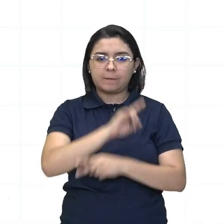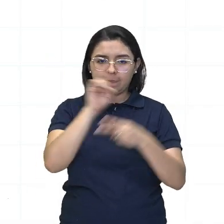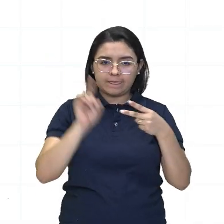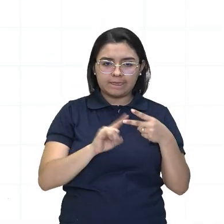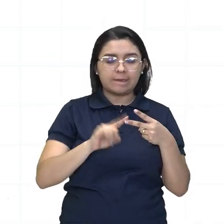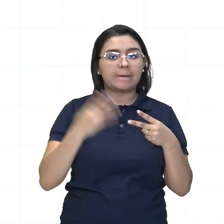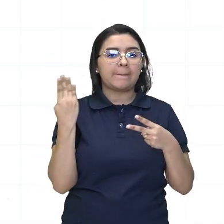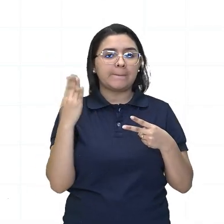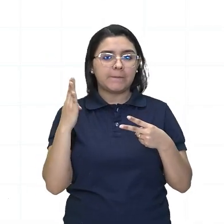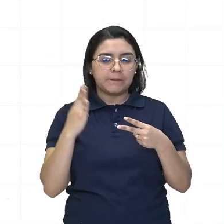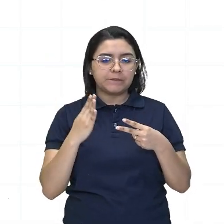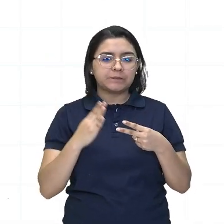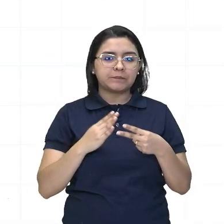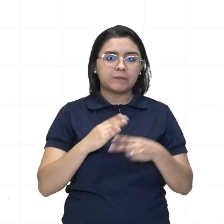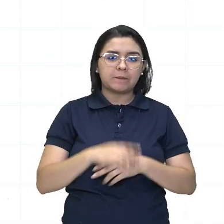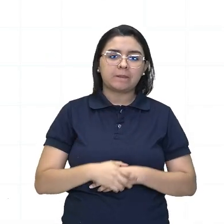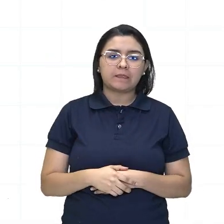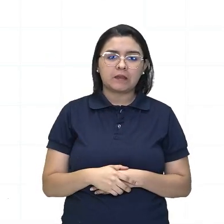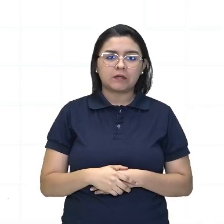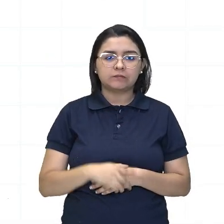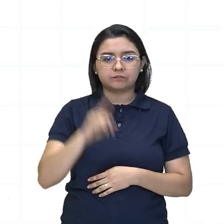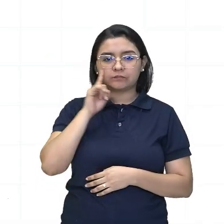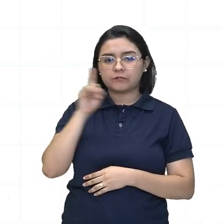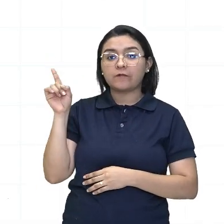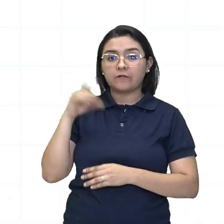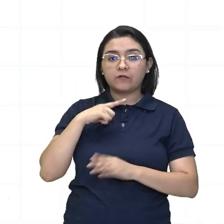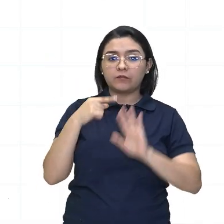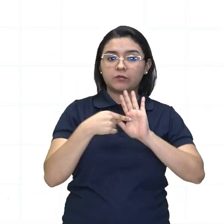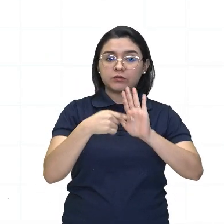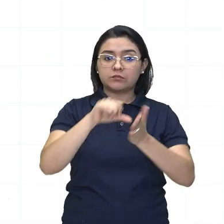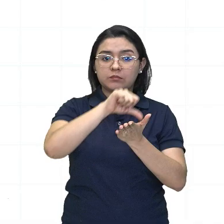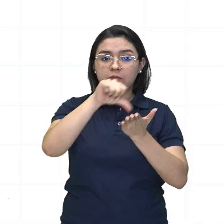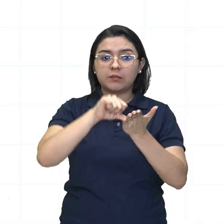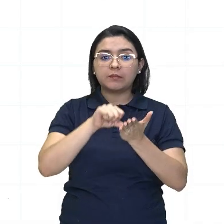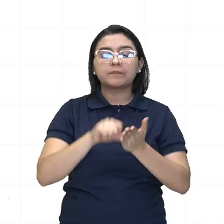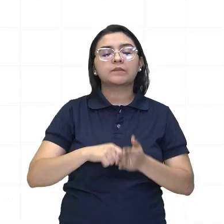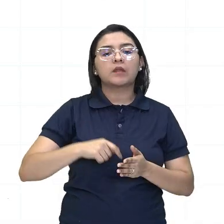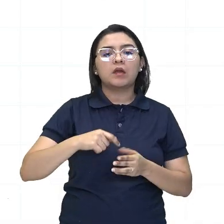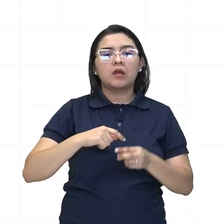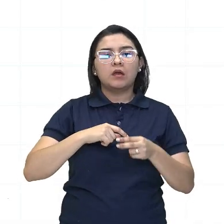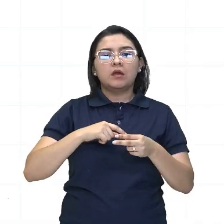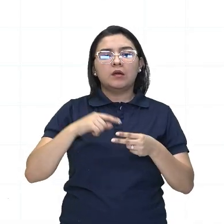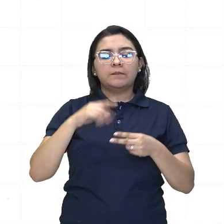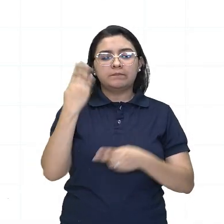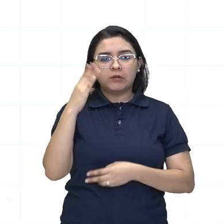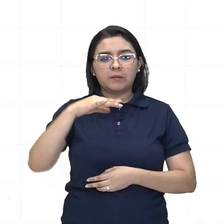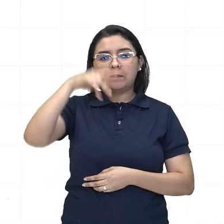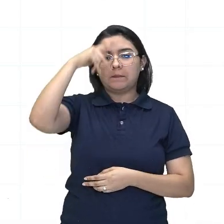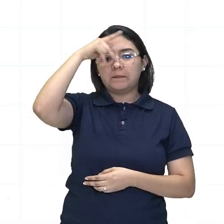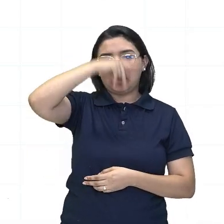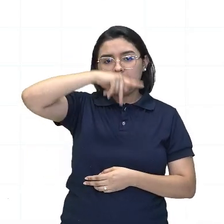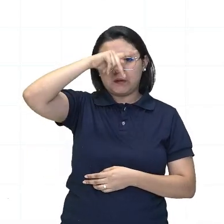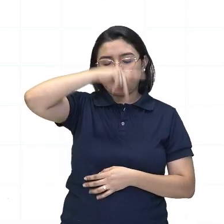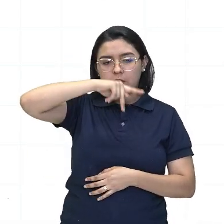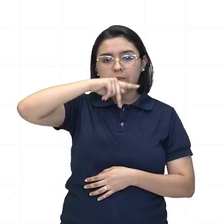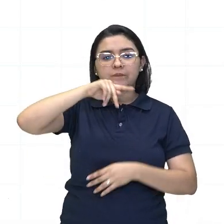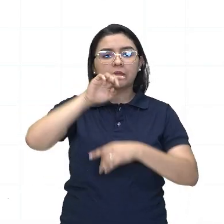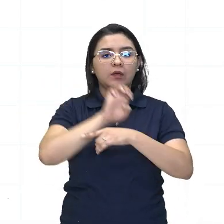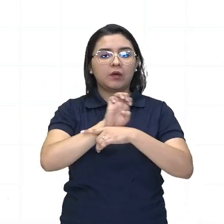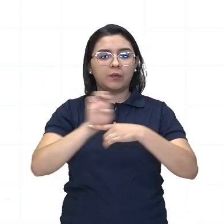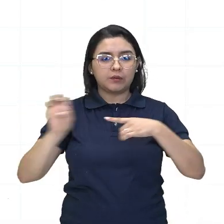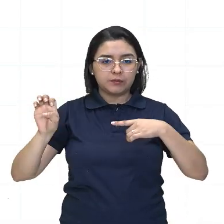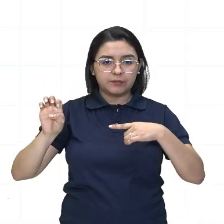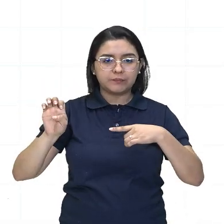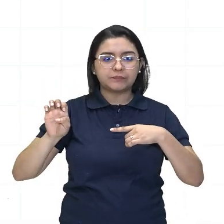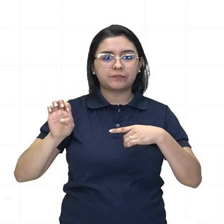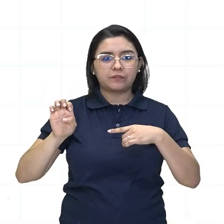a Bolívia, vai marcando ali cada um deles. Nós temos aí o Peru, temos uma parte também do Equador,